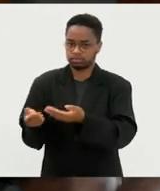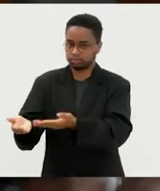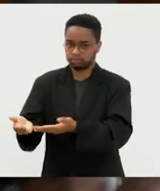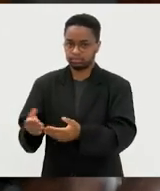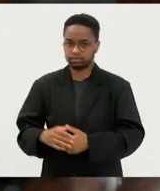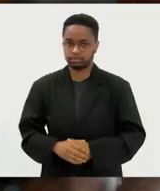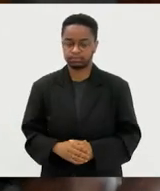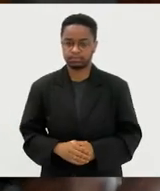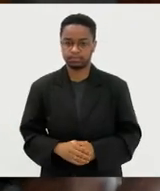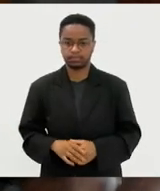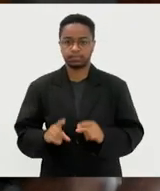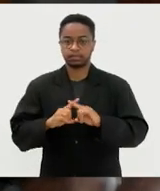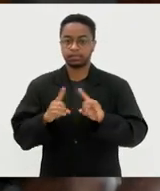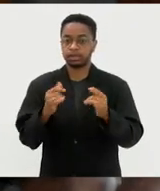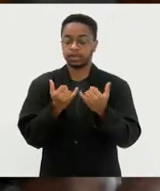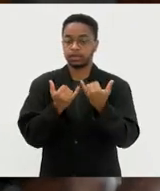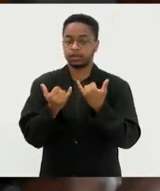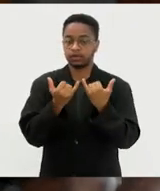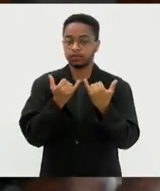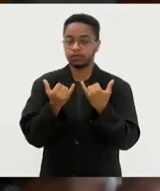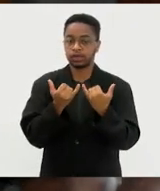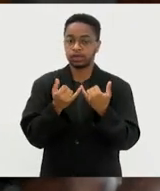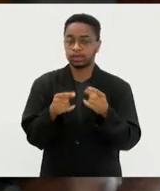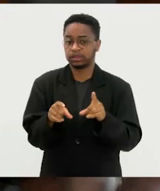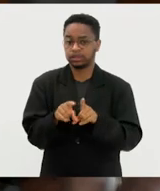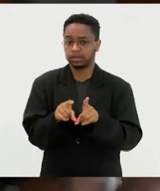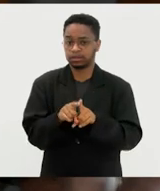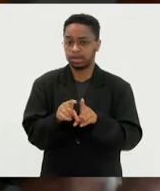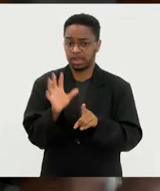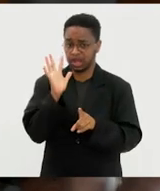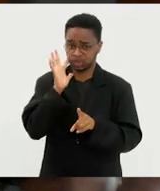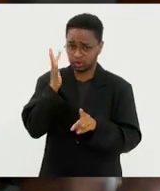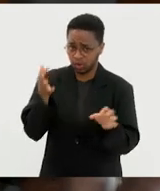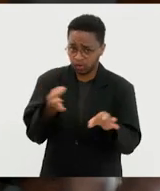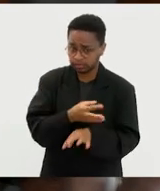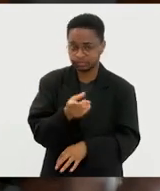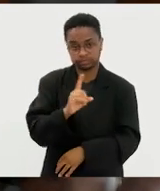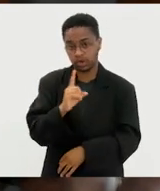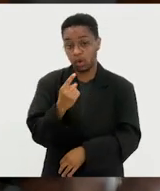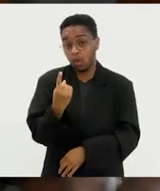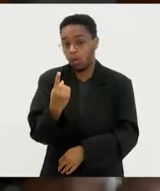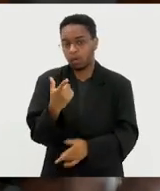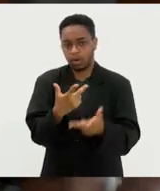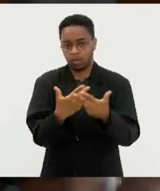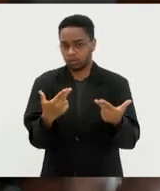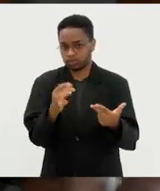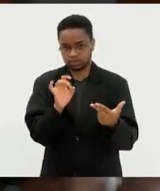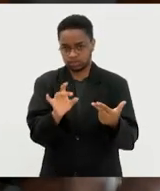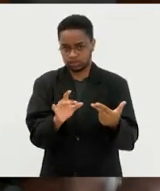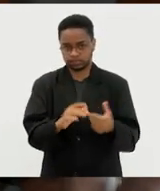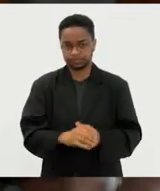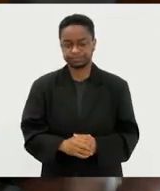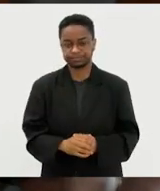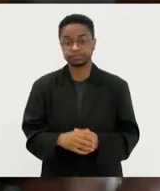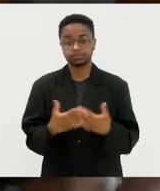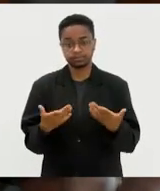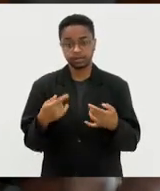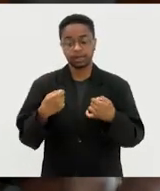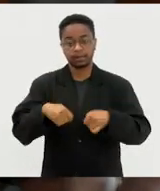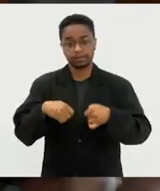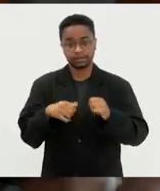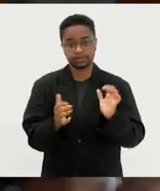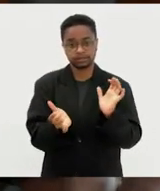Bom, mas os dados que estarem fazendo recentemente também não resolve, é um passo. É preciso que tenha uma